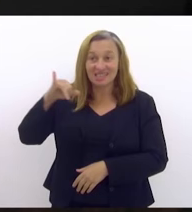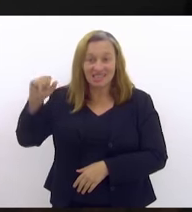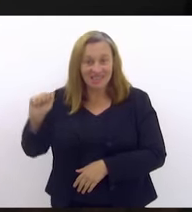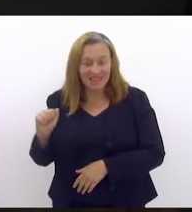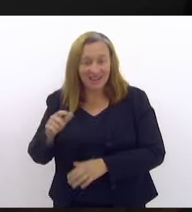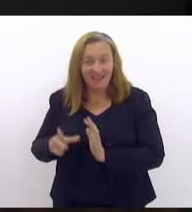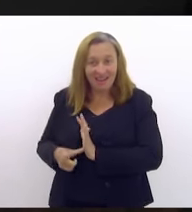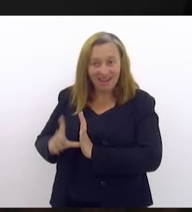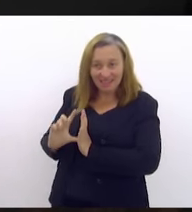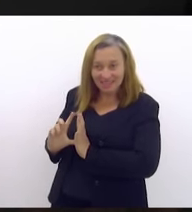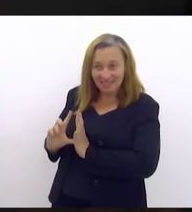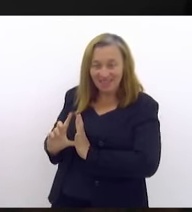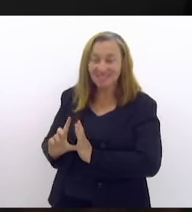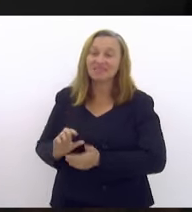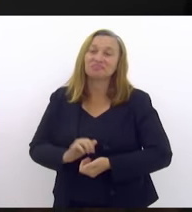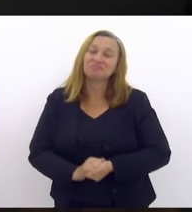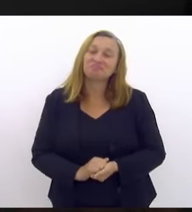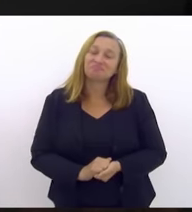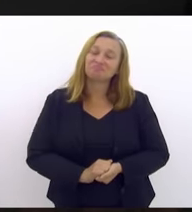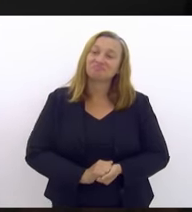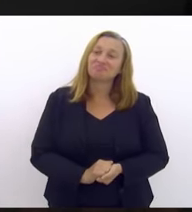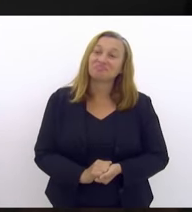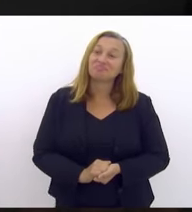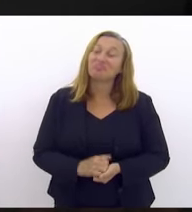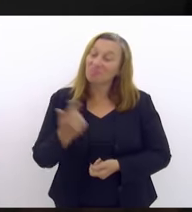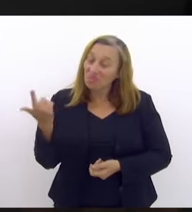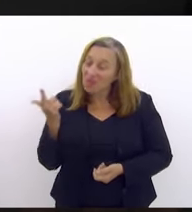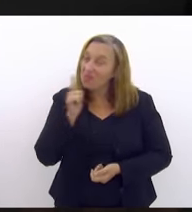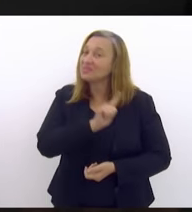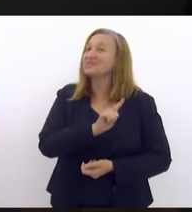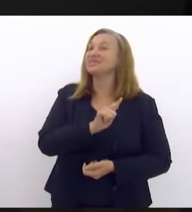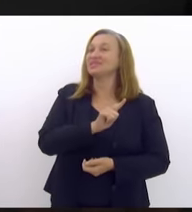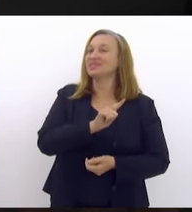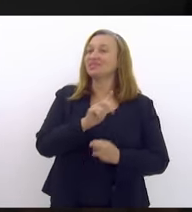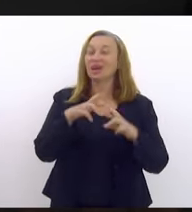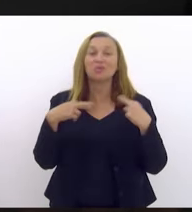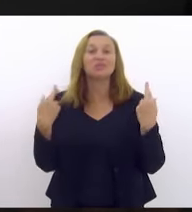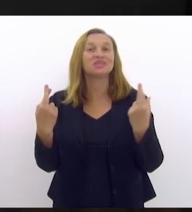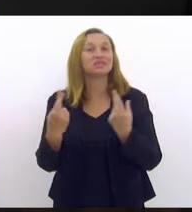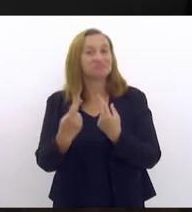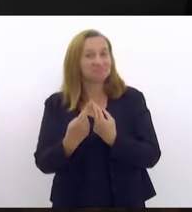cedo, pela primeira vez nós conseguimos reunir